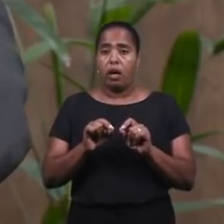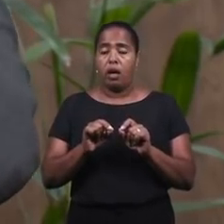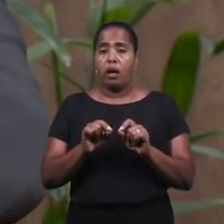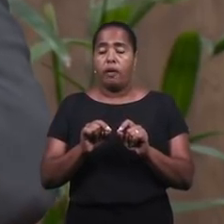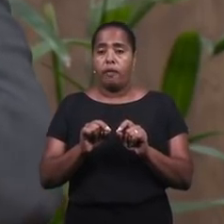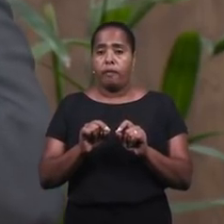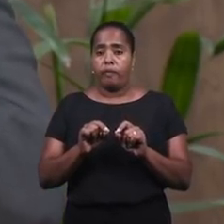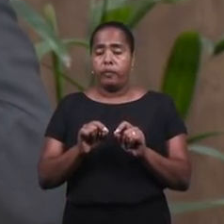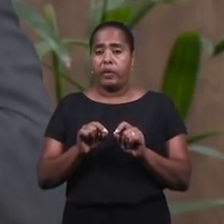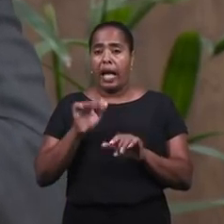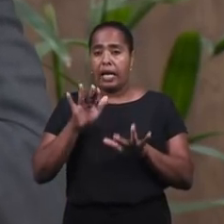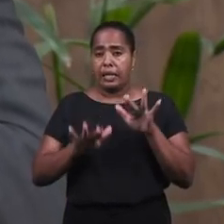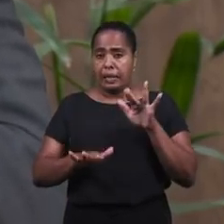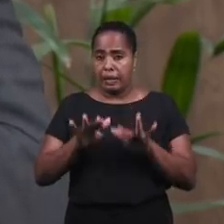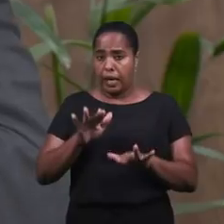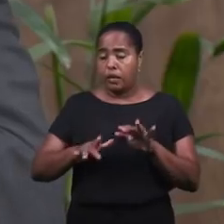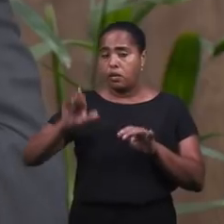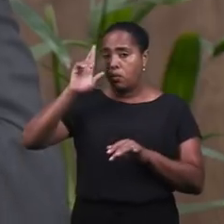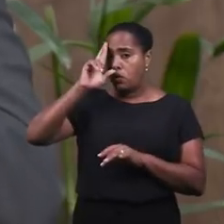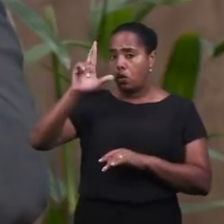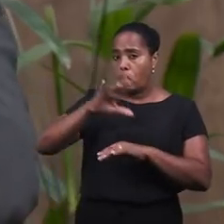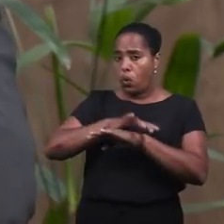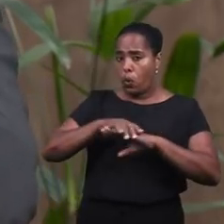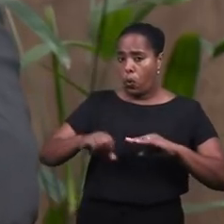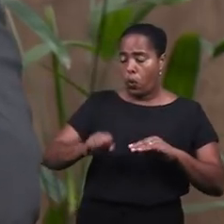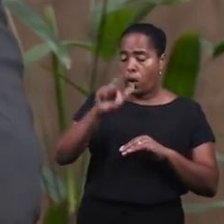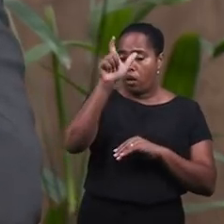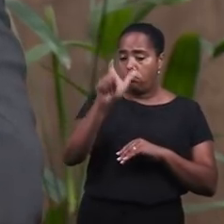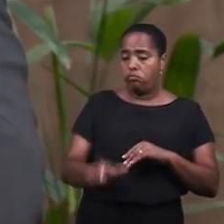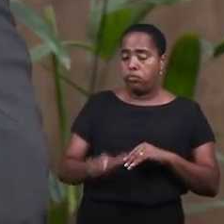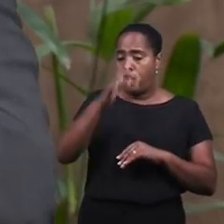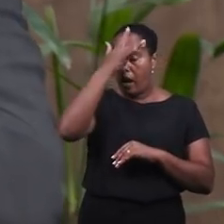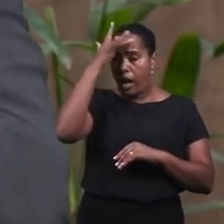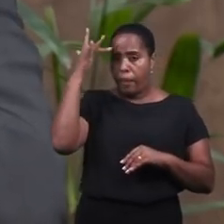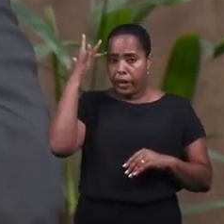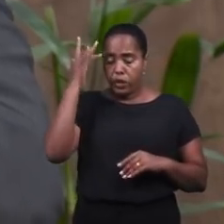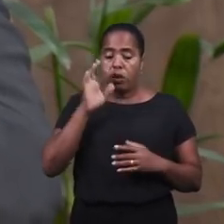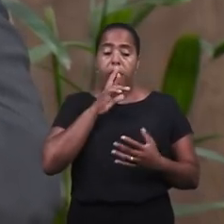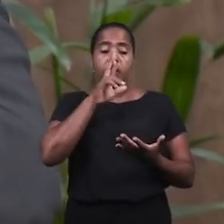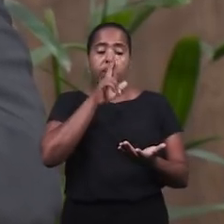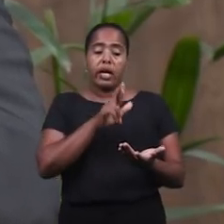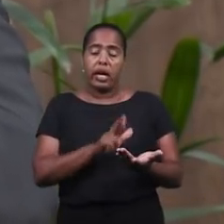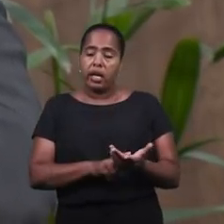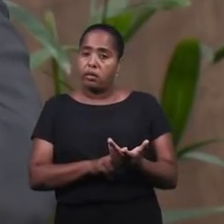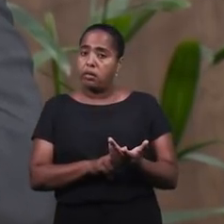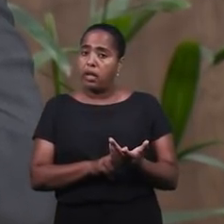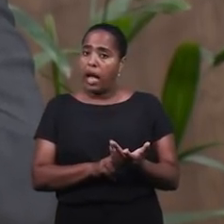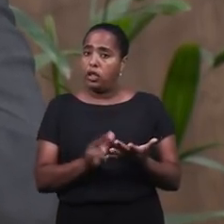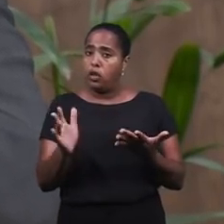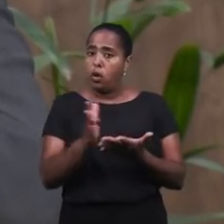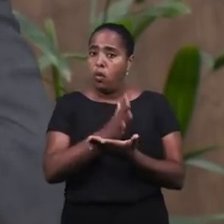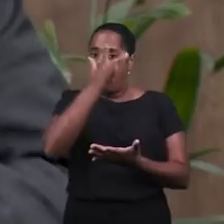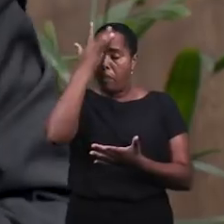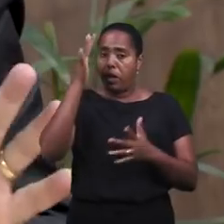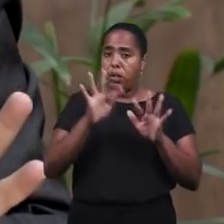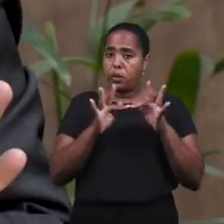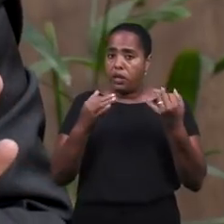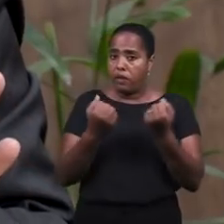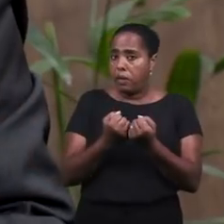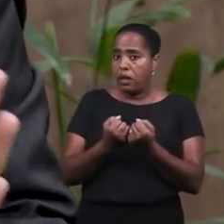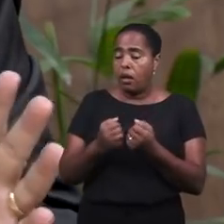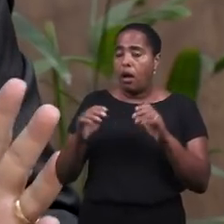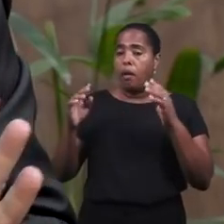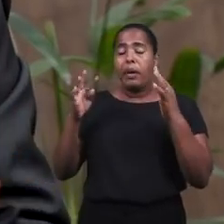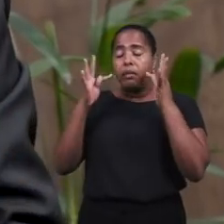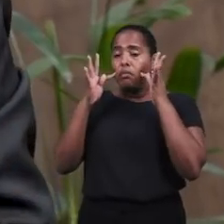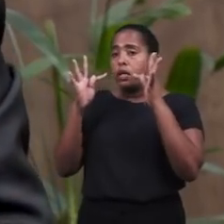de quem está sendo curado. Às vezes o senhor cura aquela pessoa para atingir alguém da família, às vezes o marido, da esposa, o filho. Como um